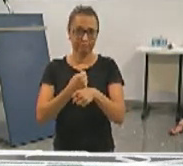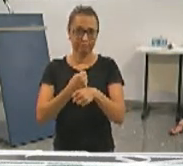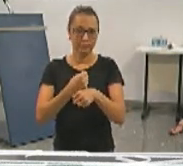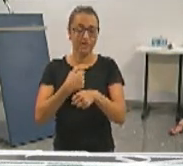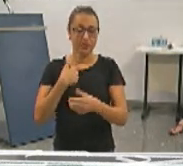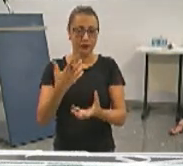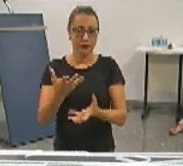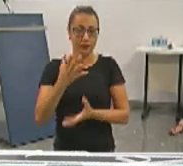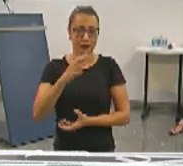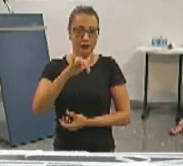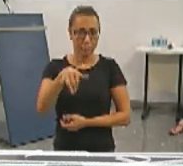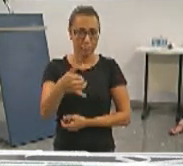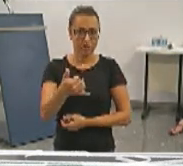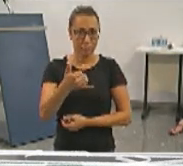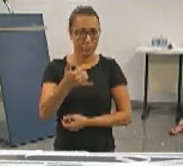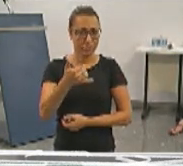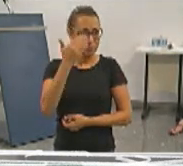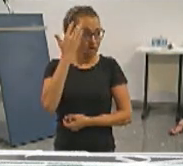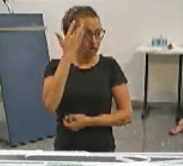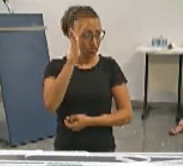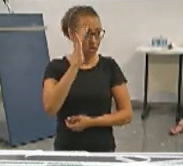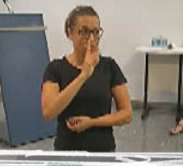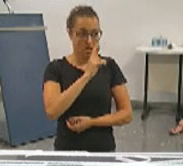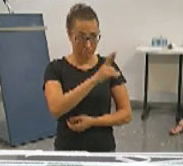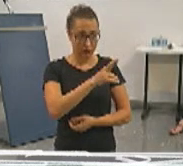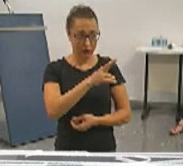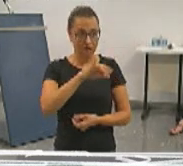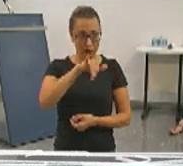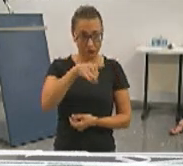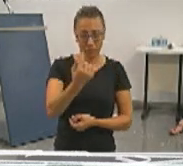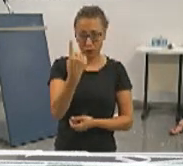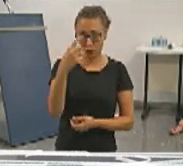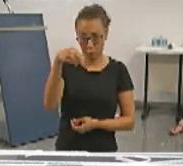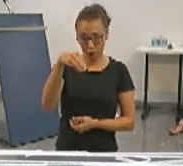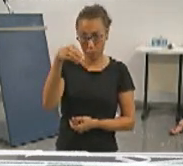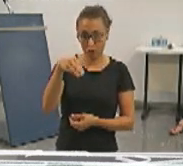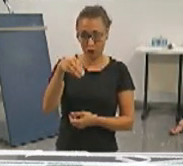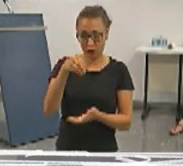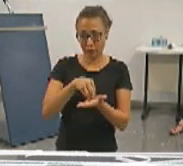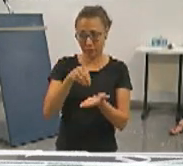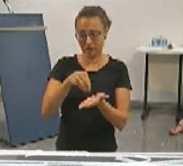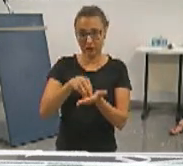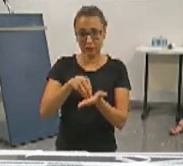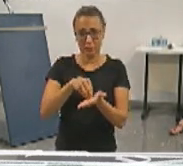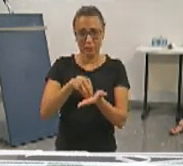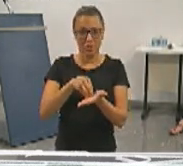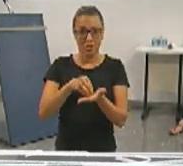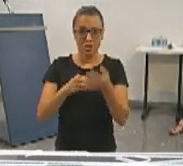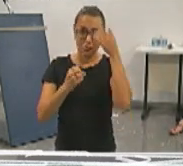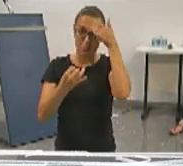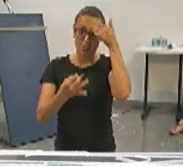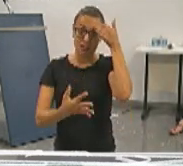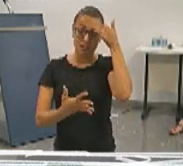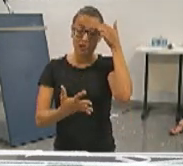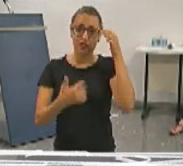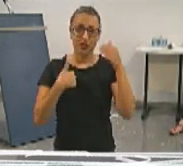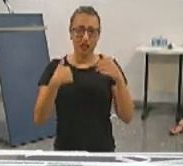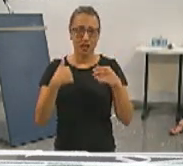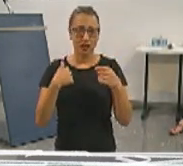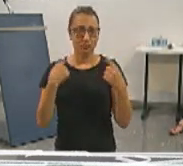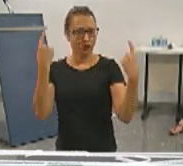então, acho que eu respondi, professora Célia, vou aproveitar meu minuto restante para falar que eu fui oposição